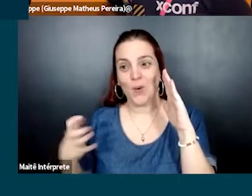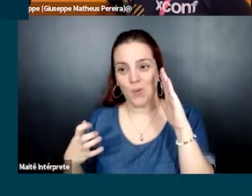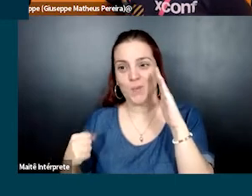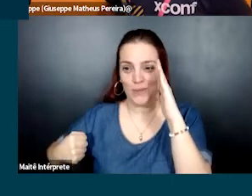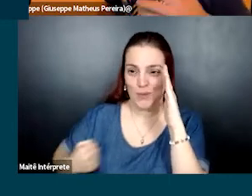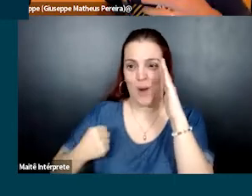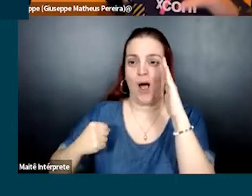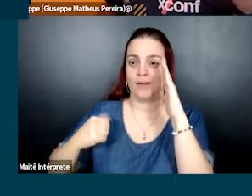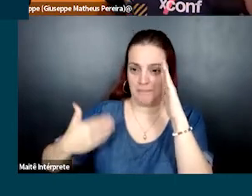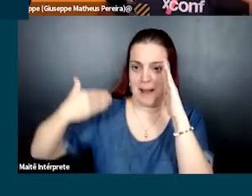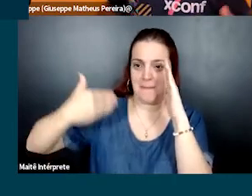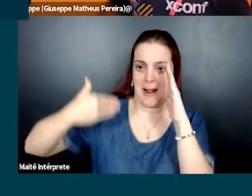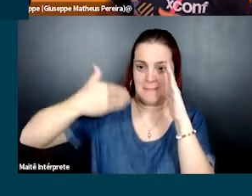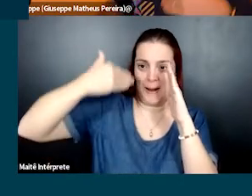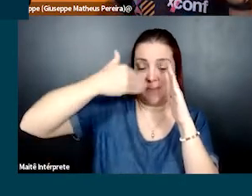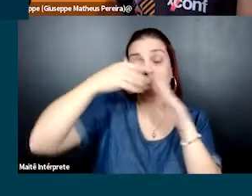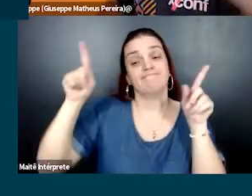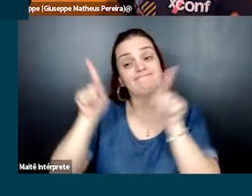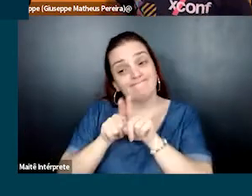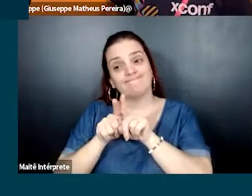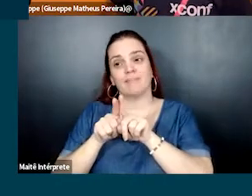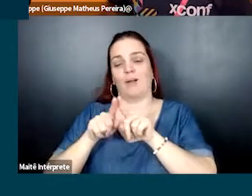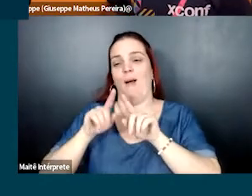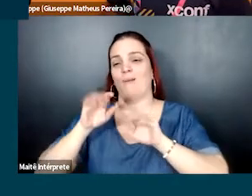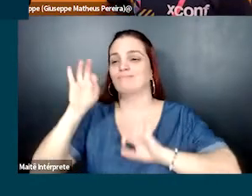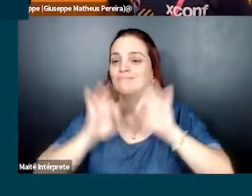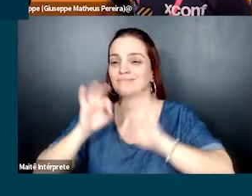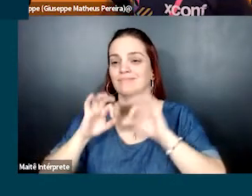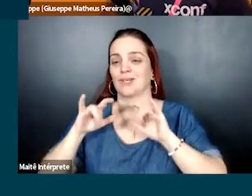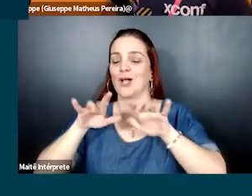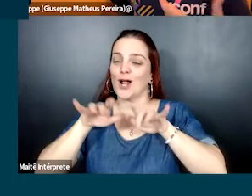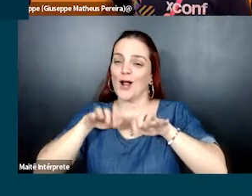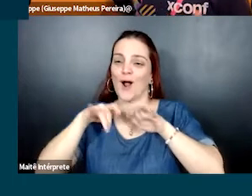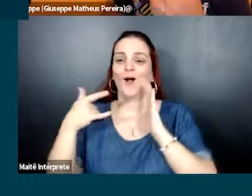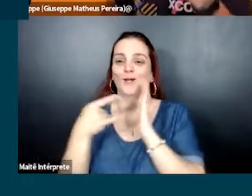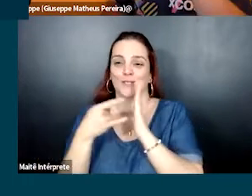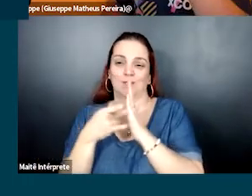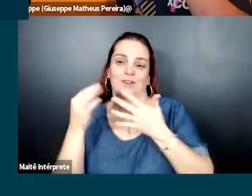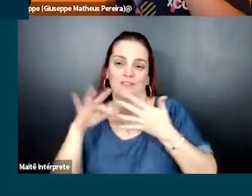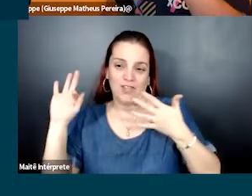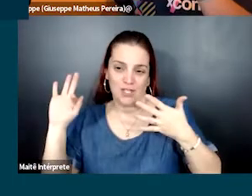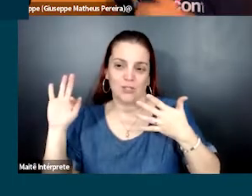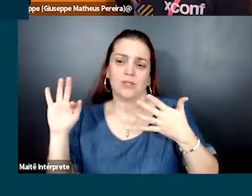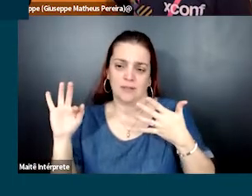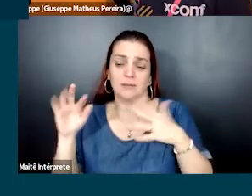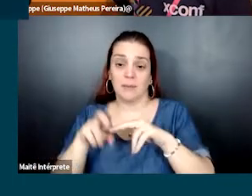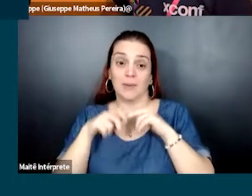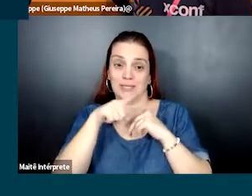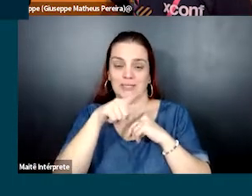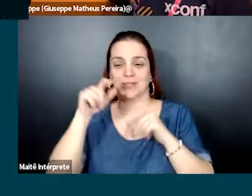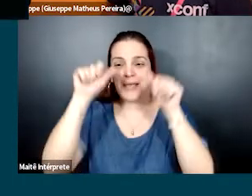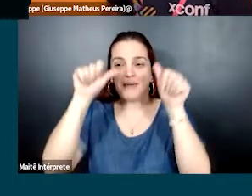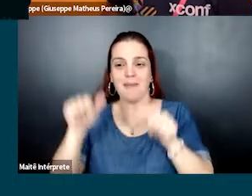então depende muito de um esforço, de um zelo sobre o que está sendo codificado, sobre as features. Então, por isso,